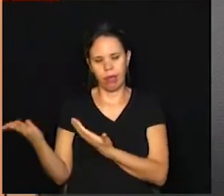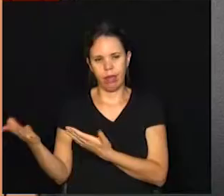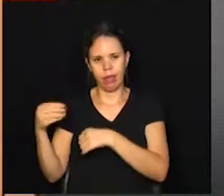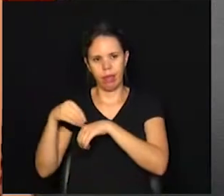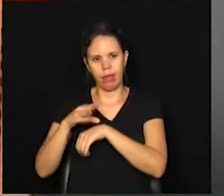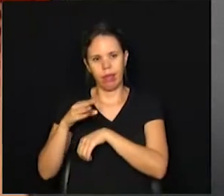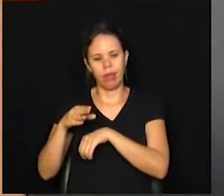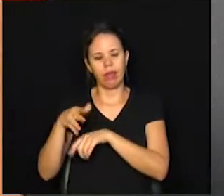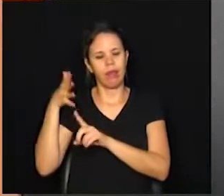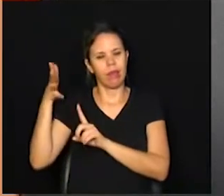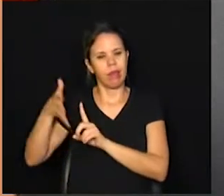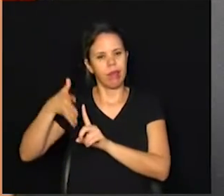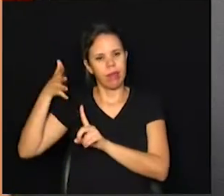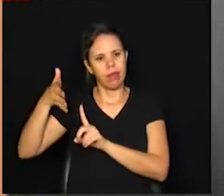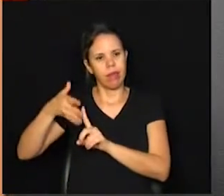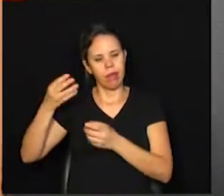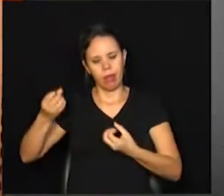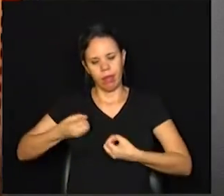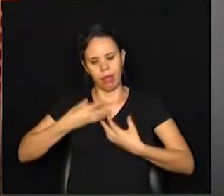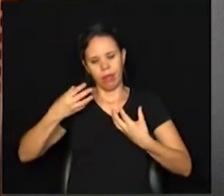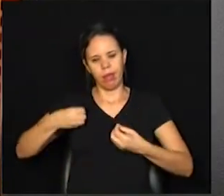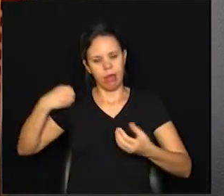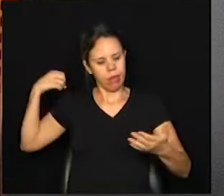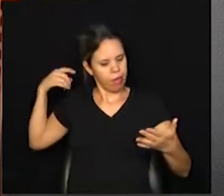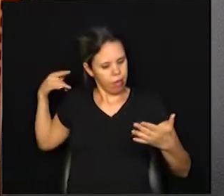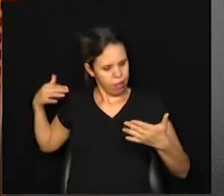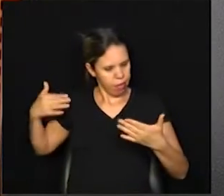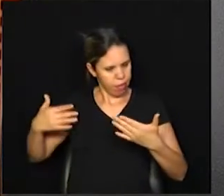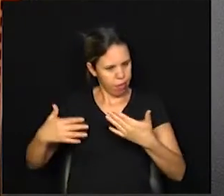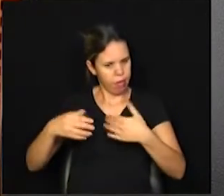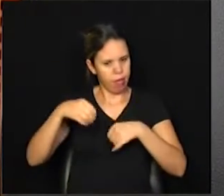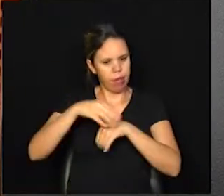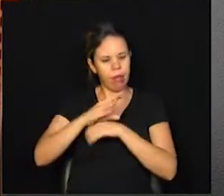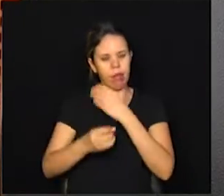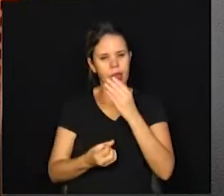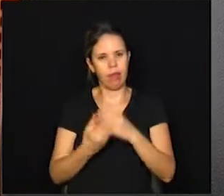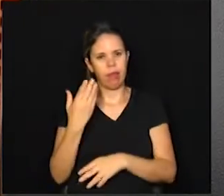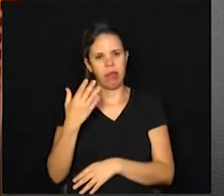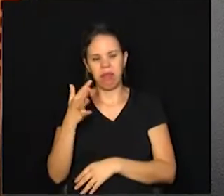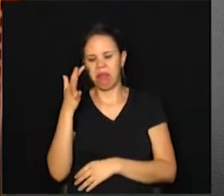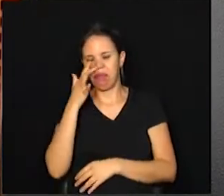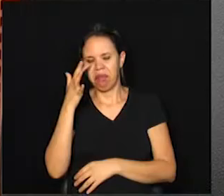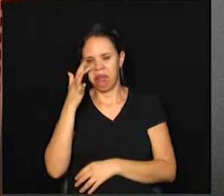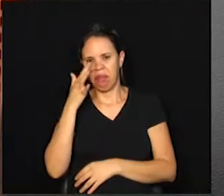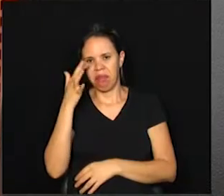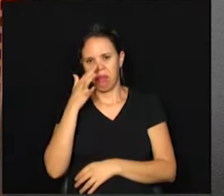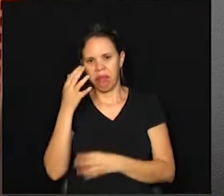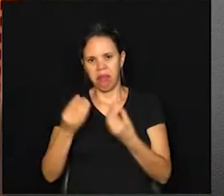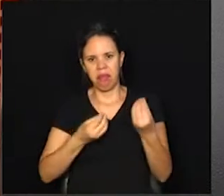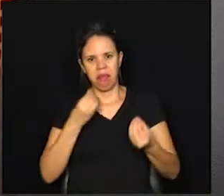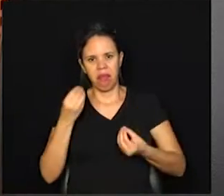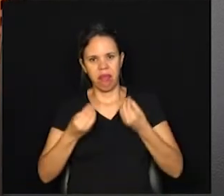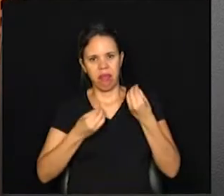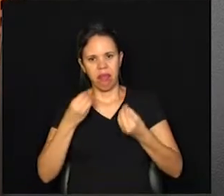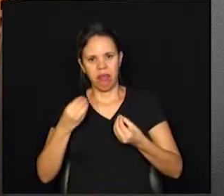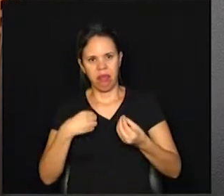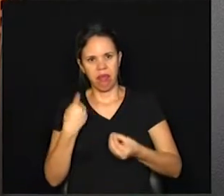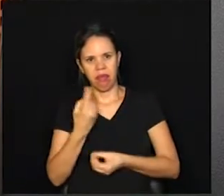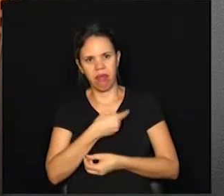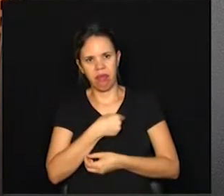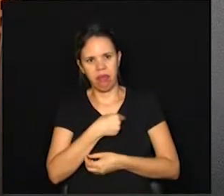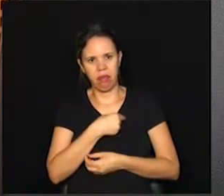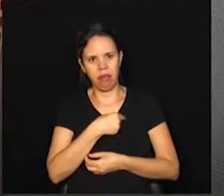trazendo esse histórico, essas informações, e é impressionante como que a gente